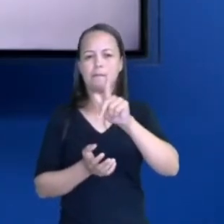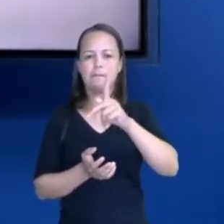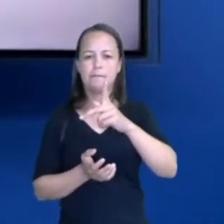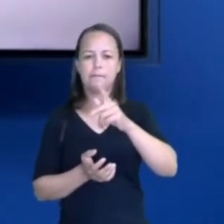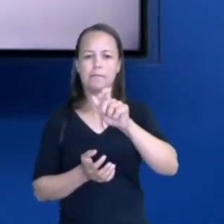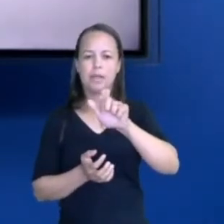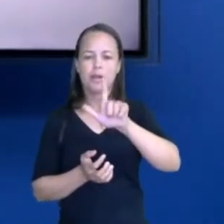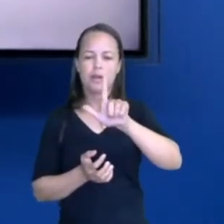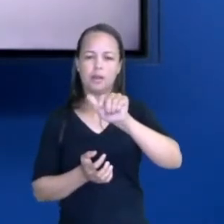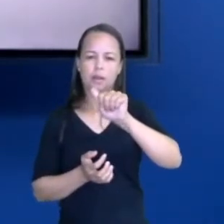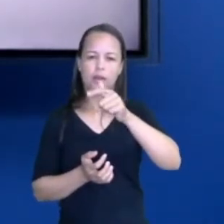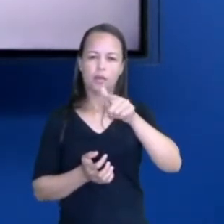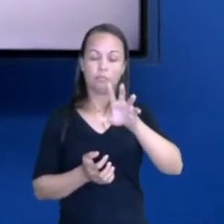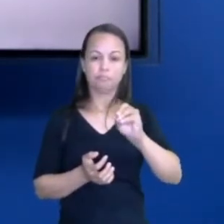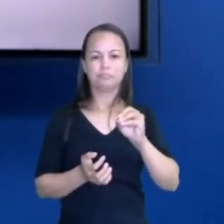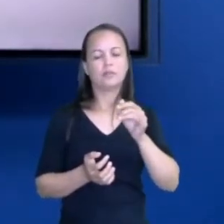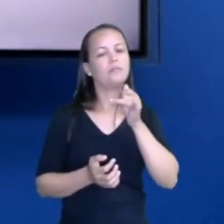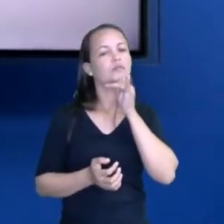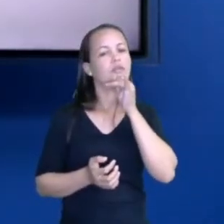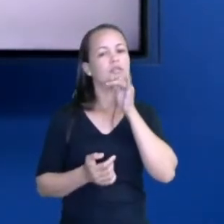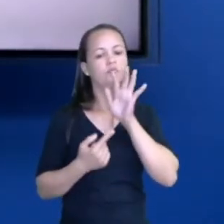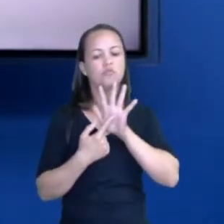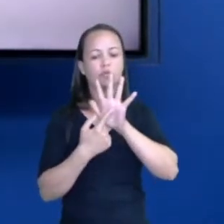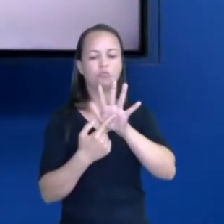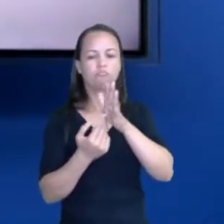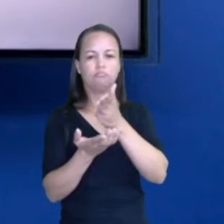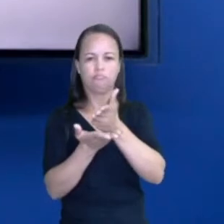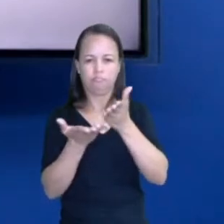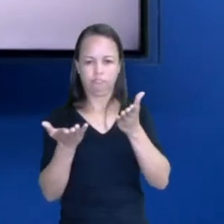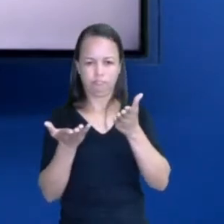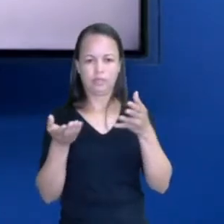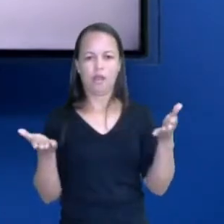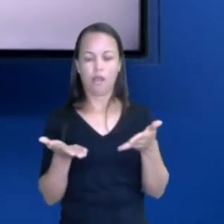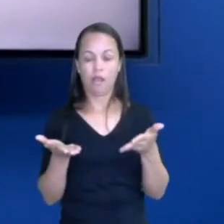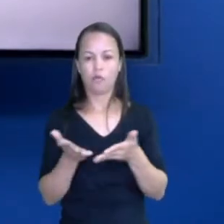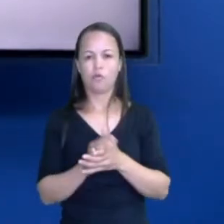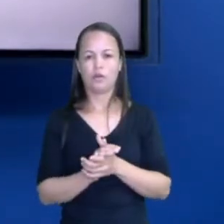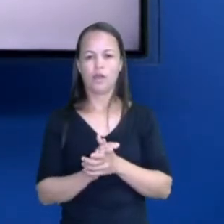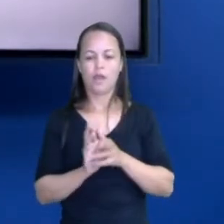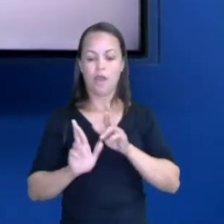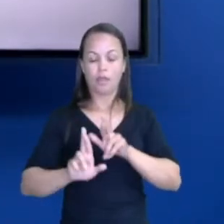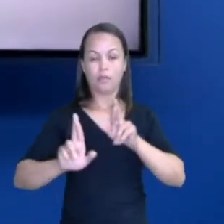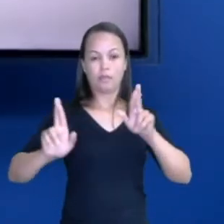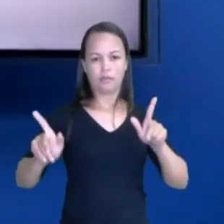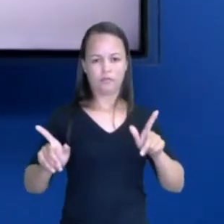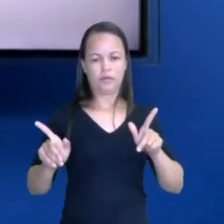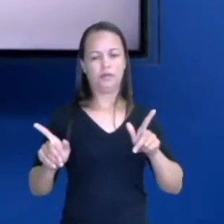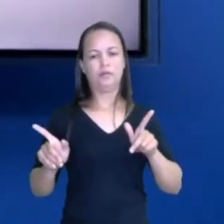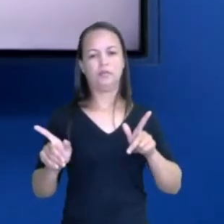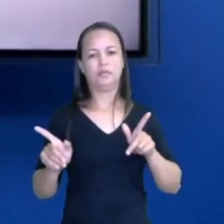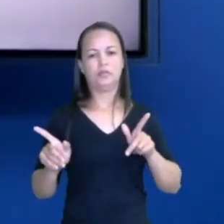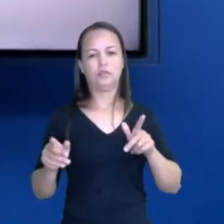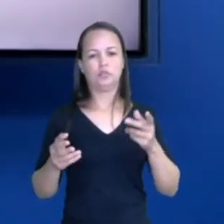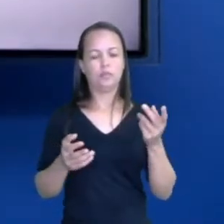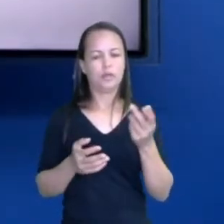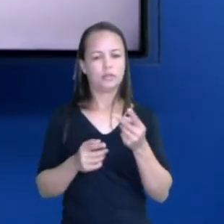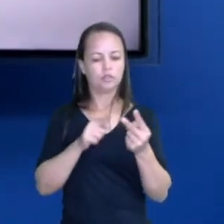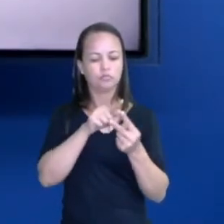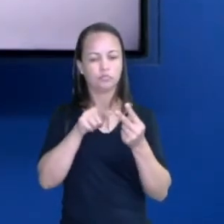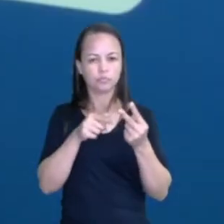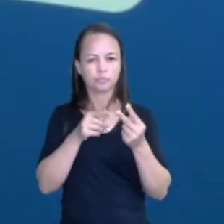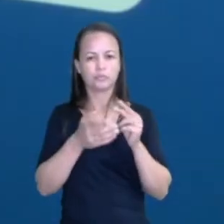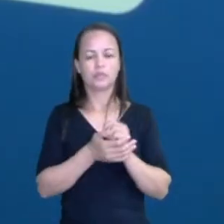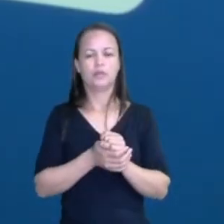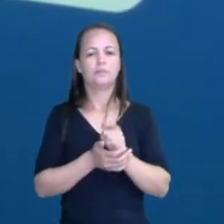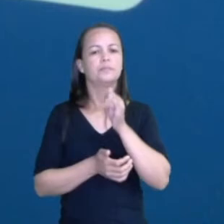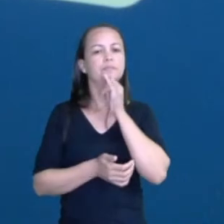diferentes permeabilidades. Por exemplo, eu vou mostrar até aqui para vocês agora, certo? A diferença dessas permeabilidades. Se eu pegar